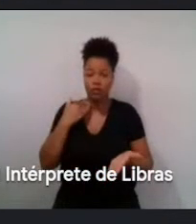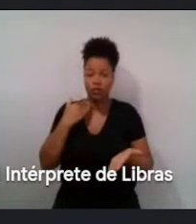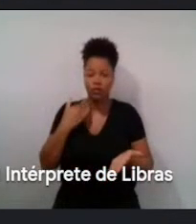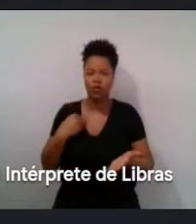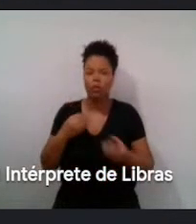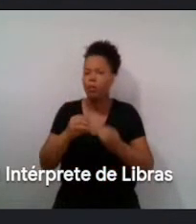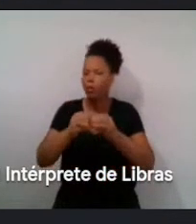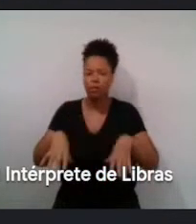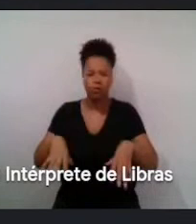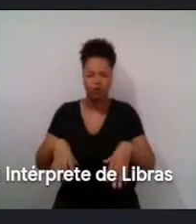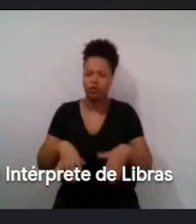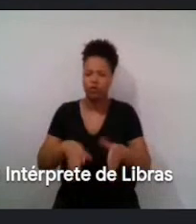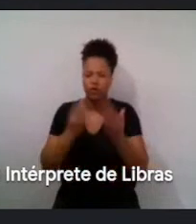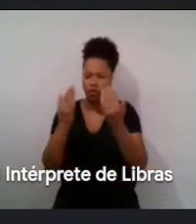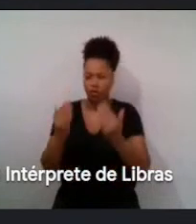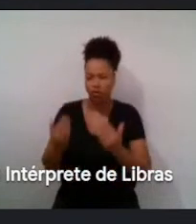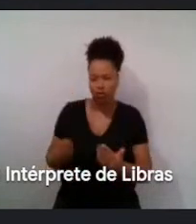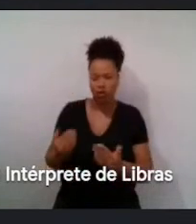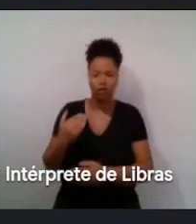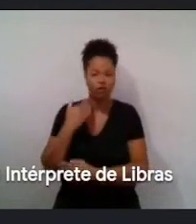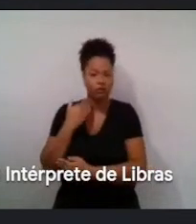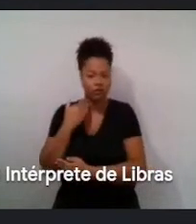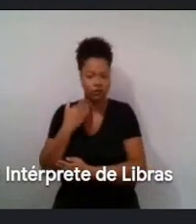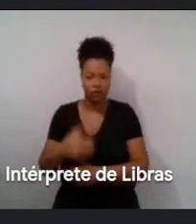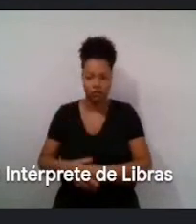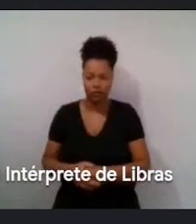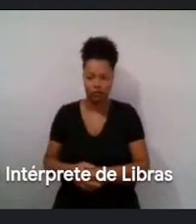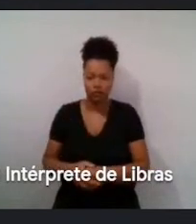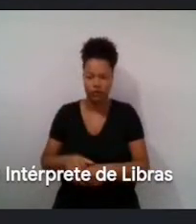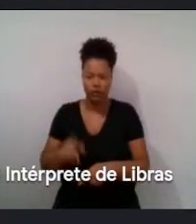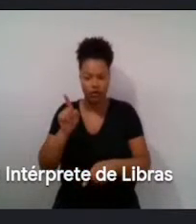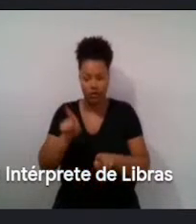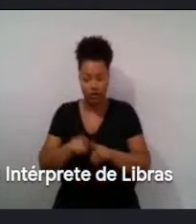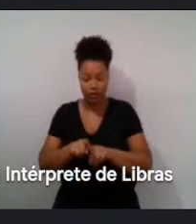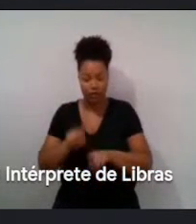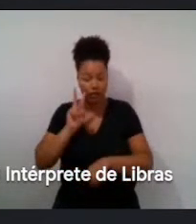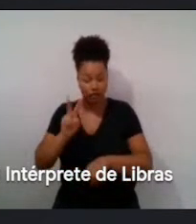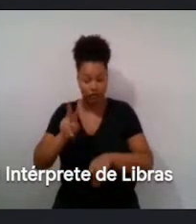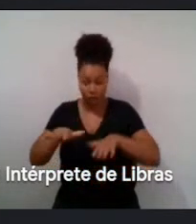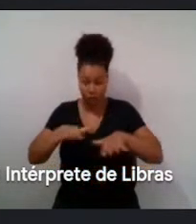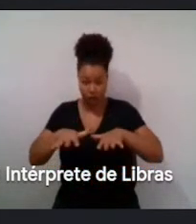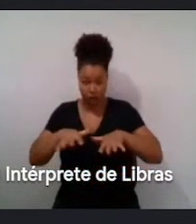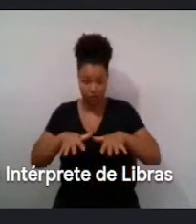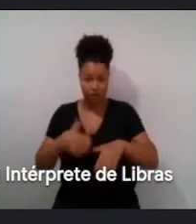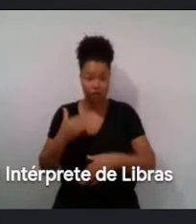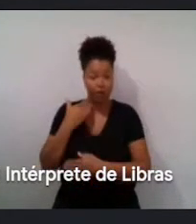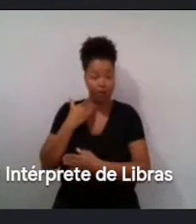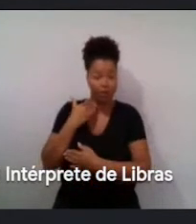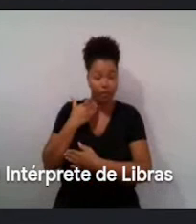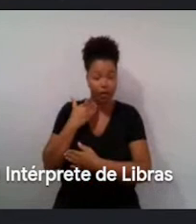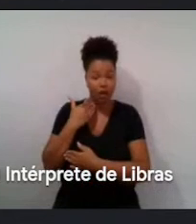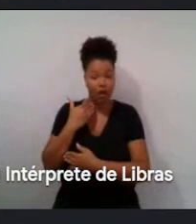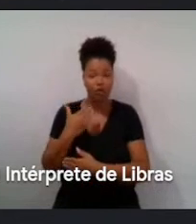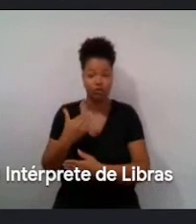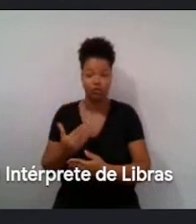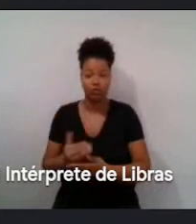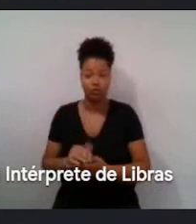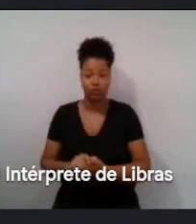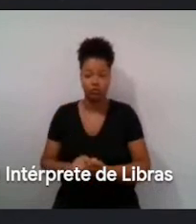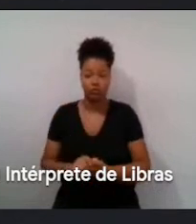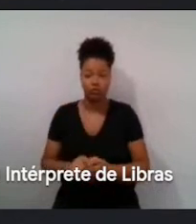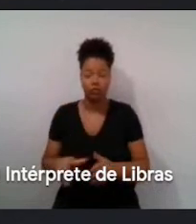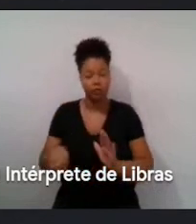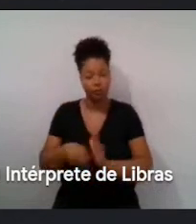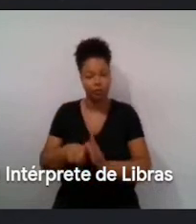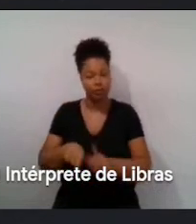contas, quando se pode verificar a movimentação financeira pelos extratos eletrônicos encaminhados à Justiça